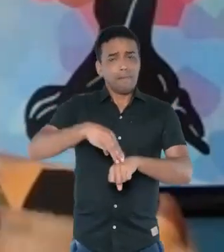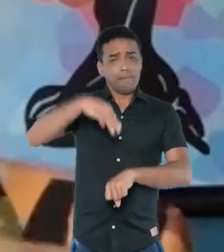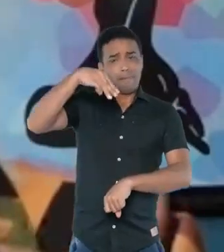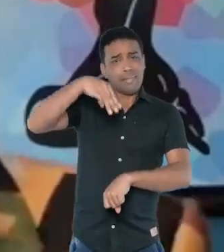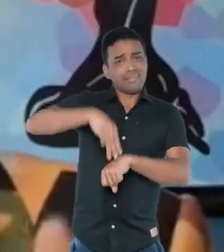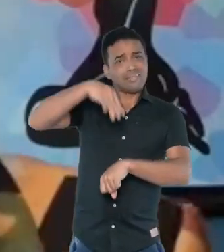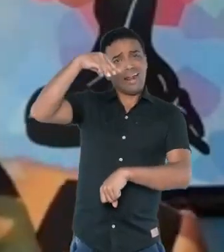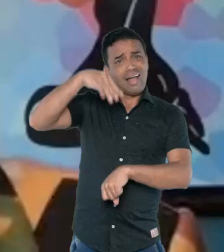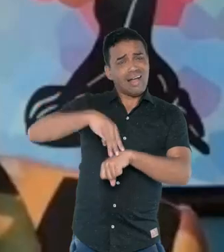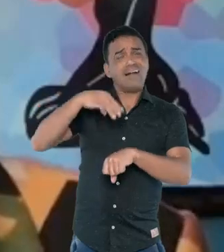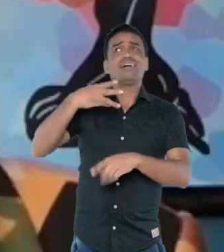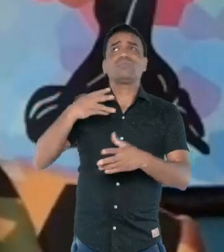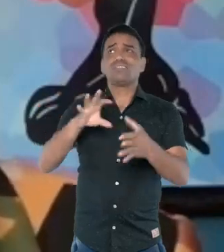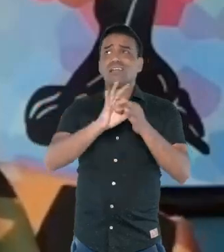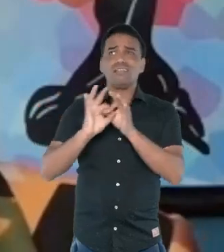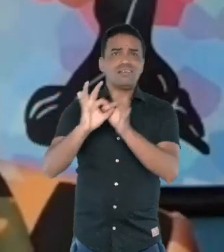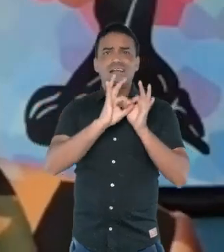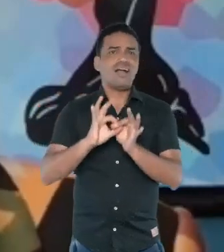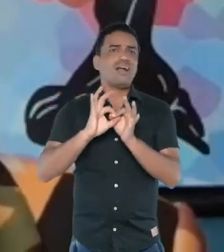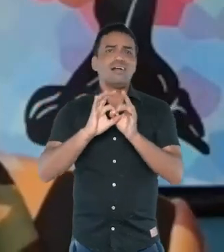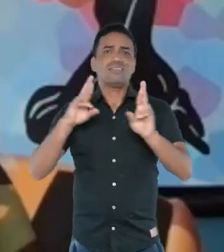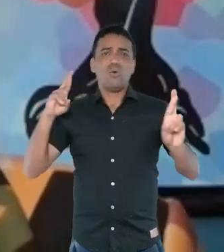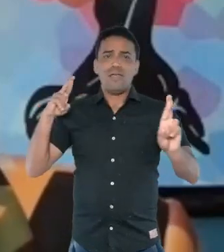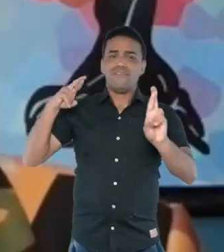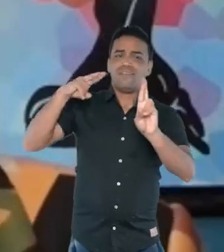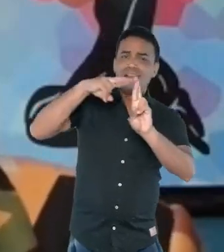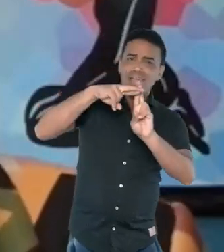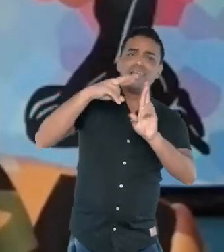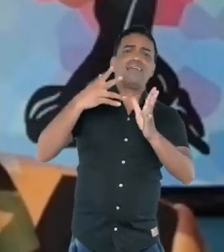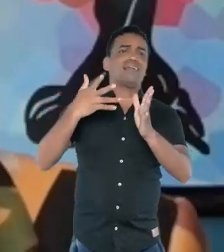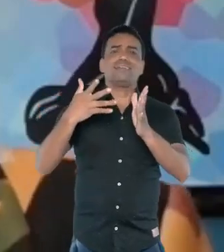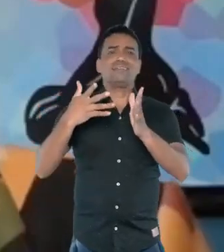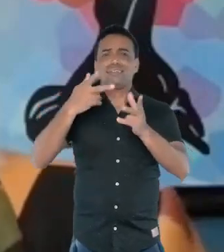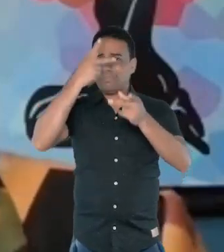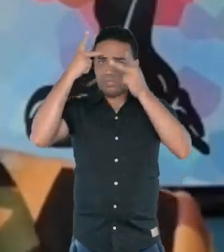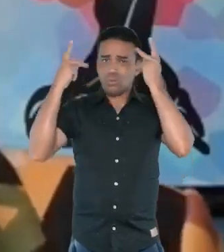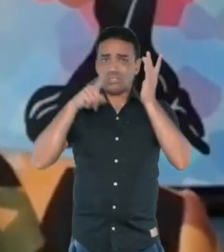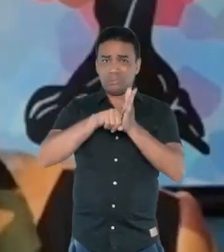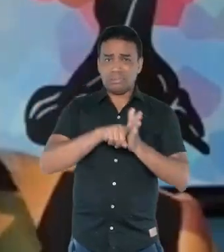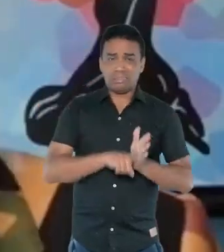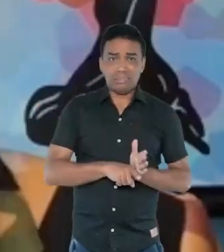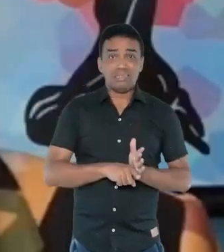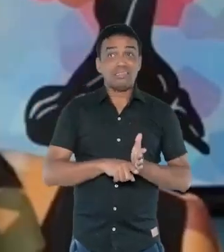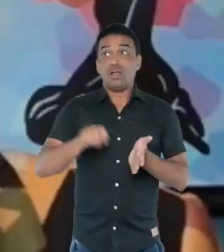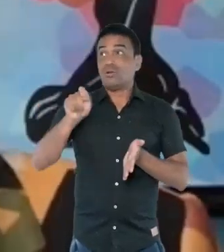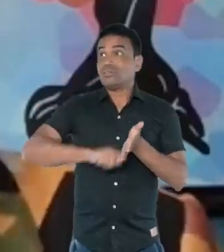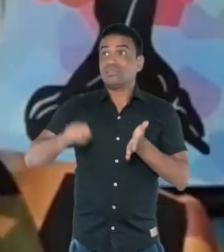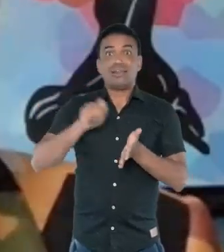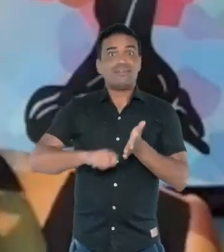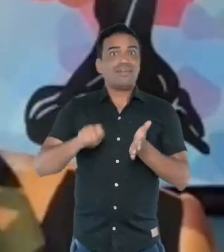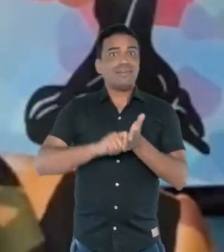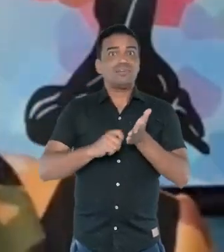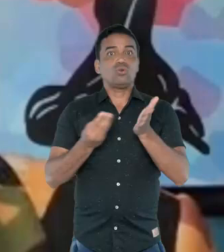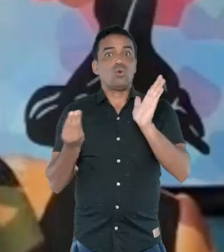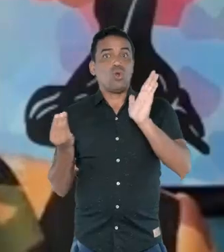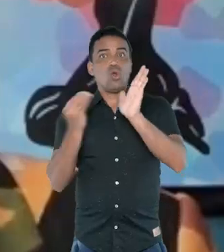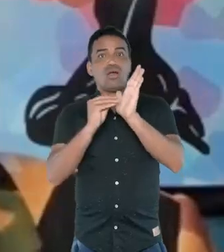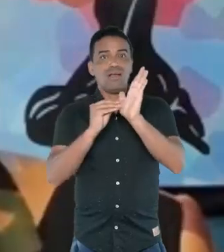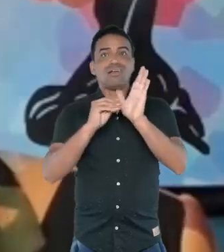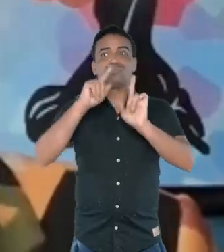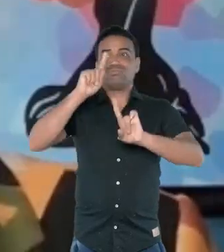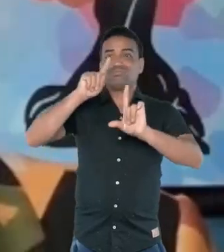usar muitas referências, muitas citações. Então eu comecei escrevendo que praticamente era o tempo todo citando um